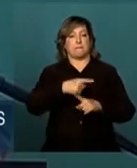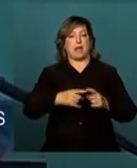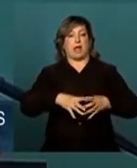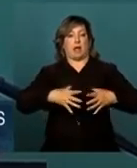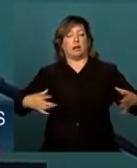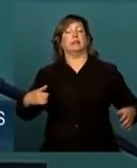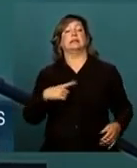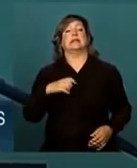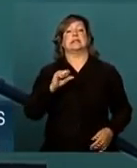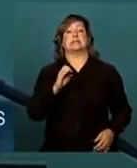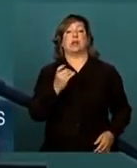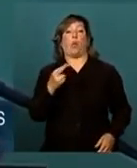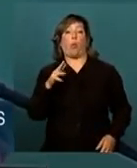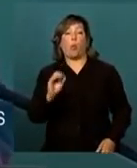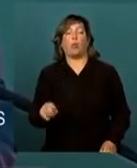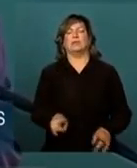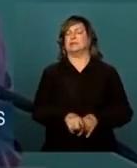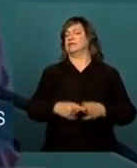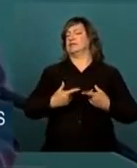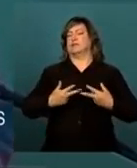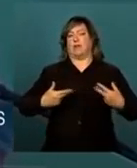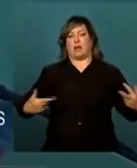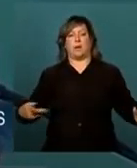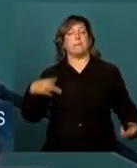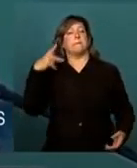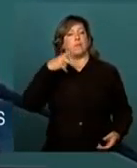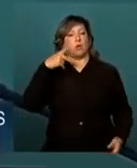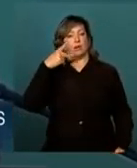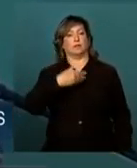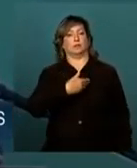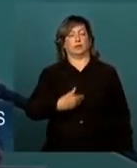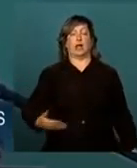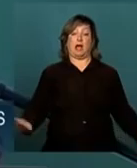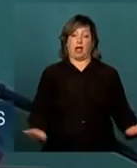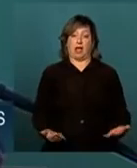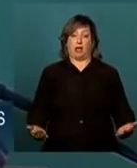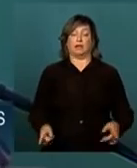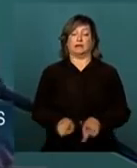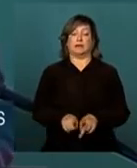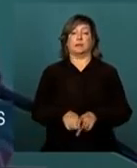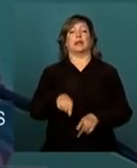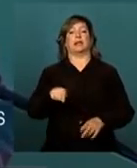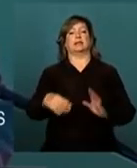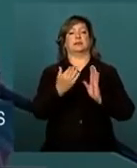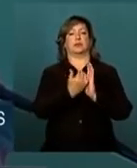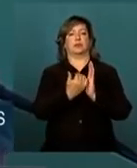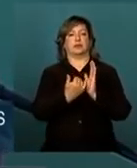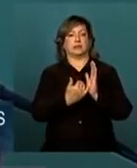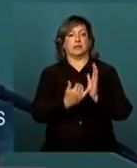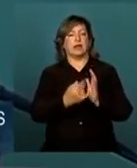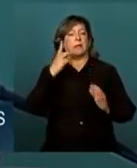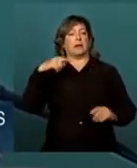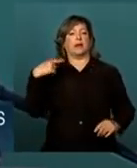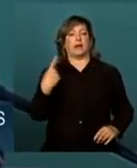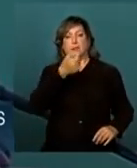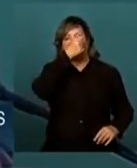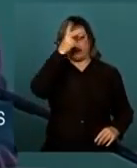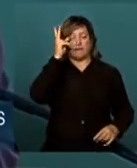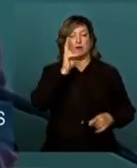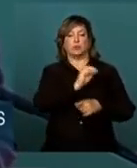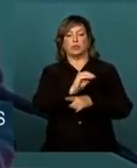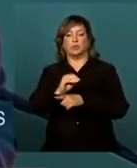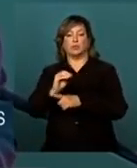seguro, nós temos, portanto, um conjunto de políticas públicas e agora também esse programa para as prefeituras cuidarem